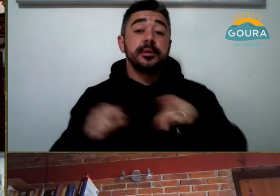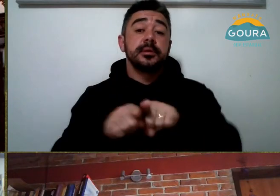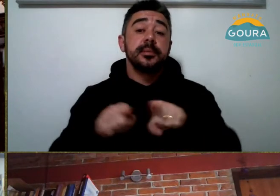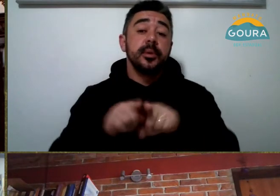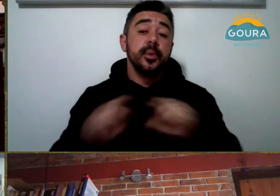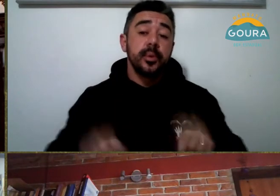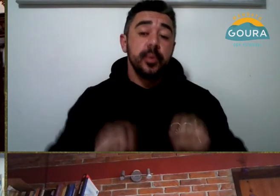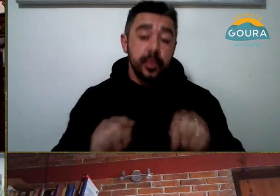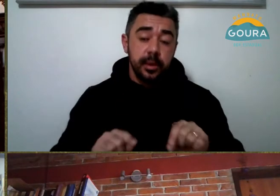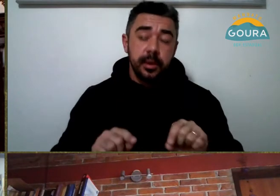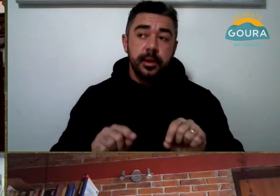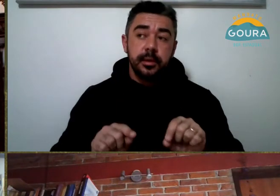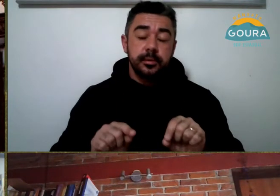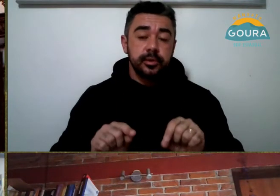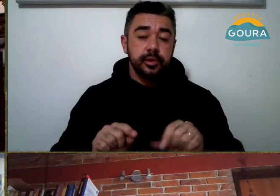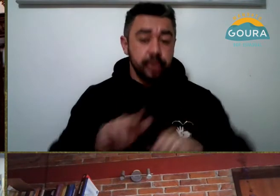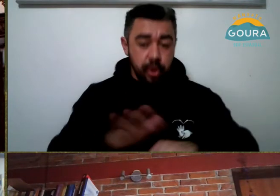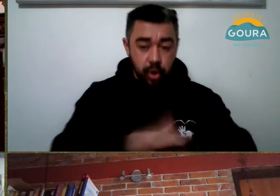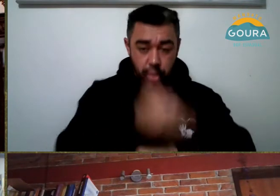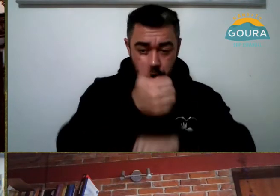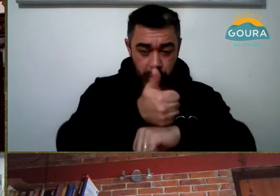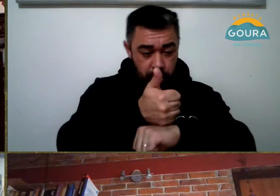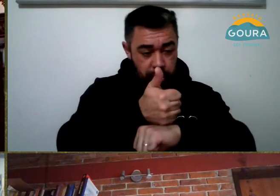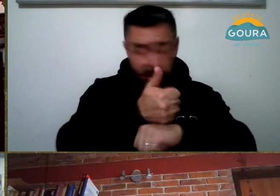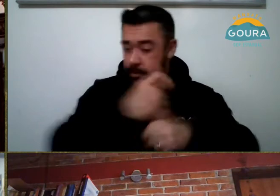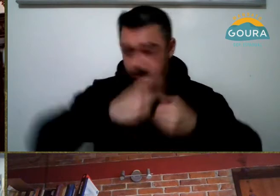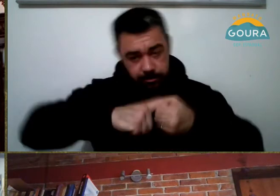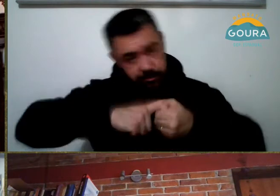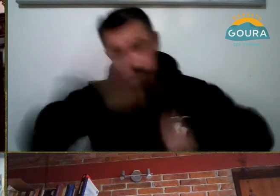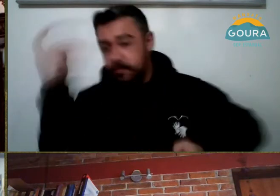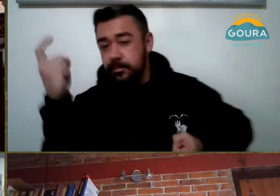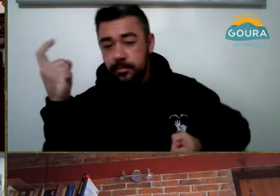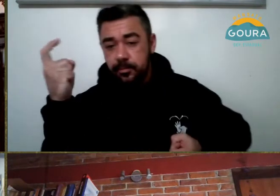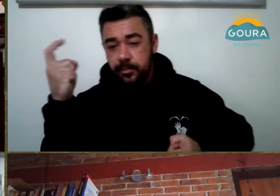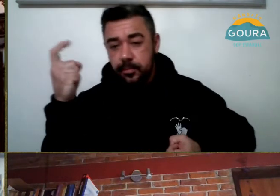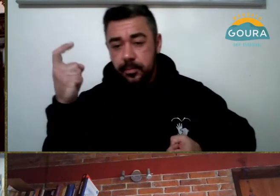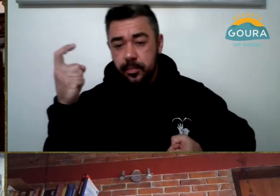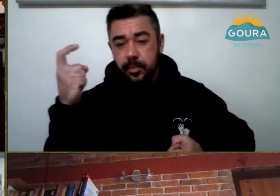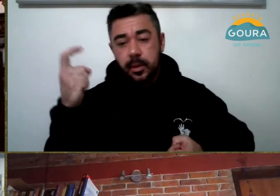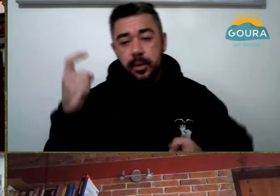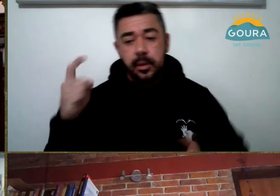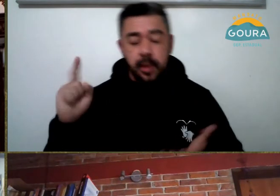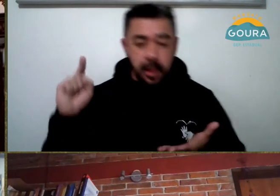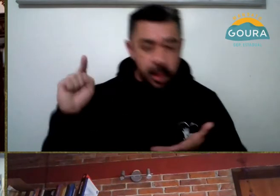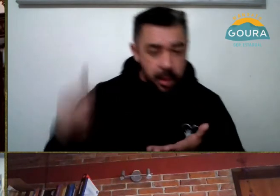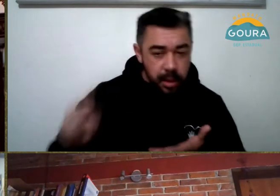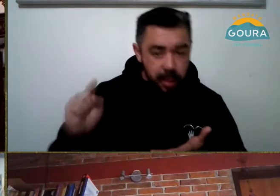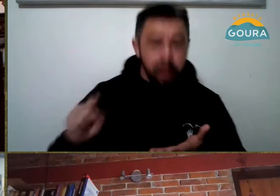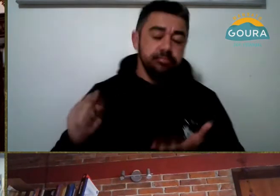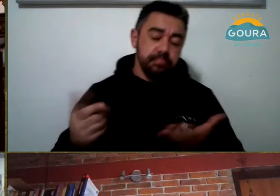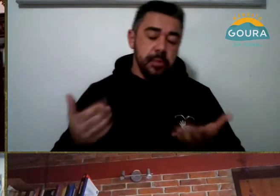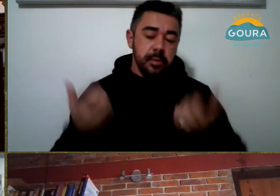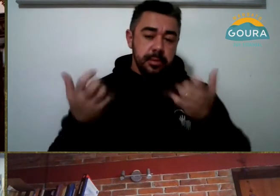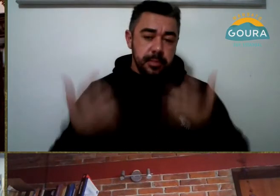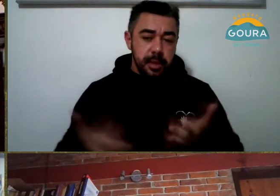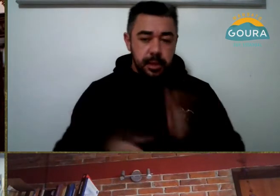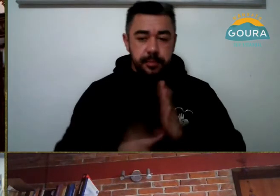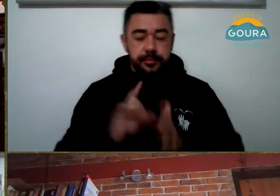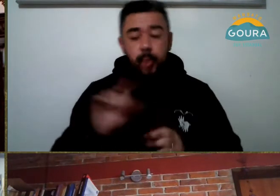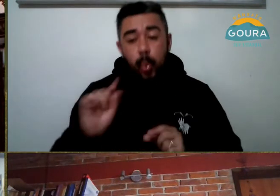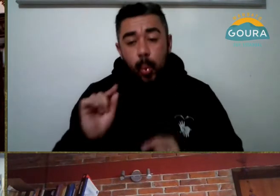de descolonização e o regresso à metrópole, como então dizíamos,